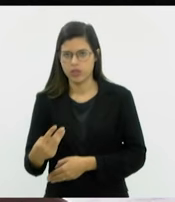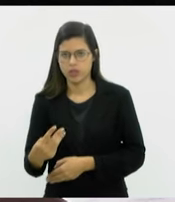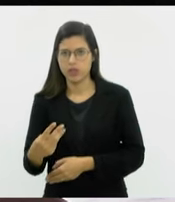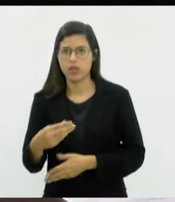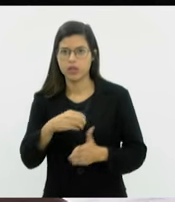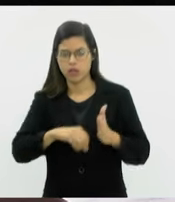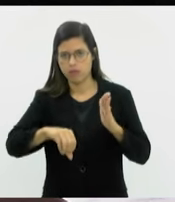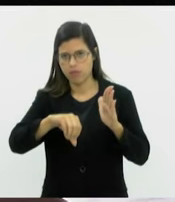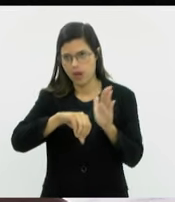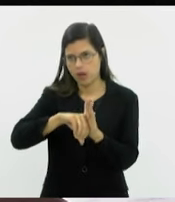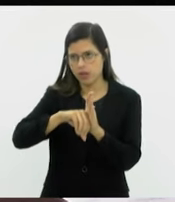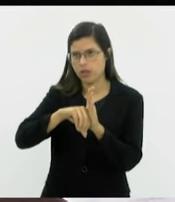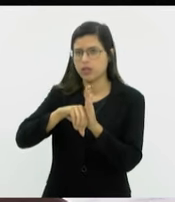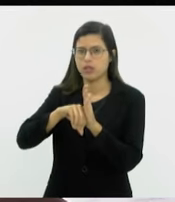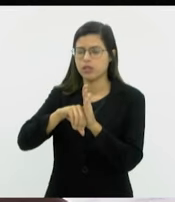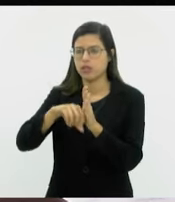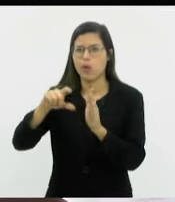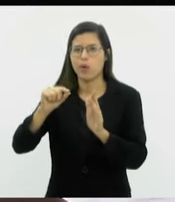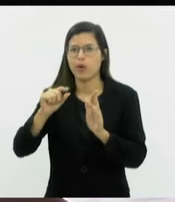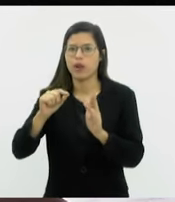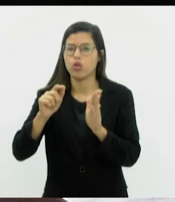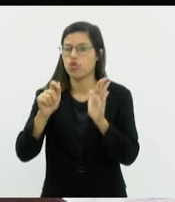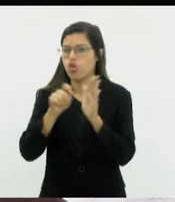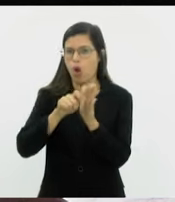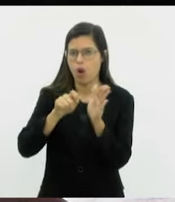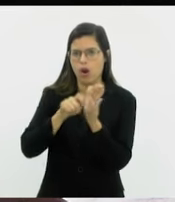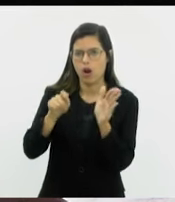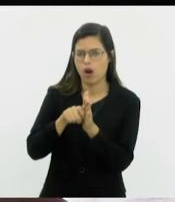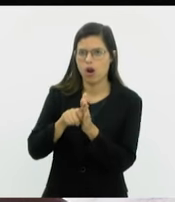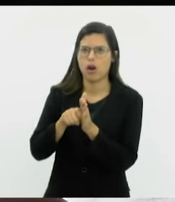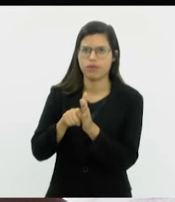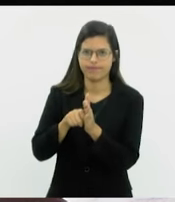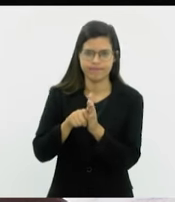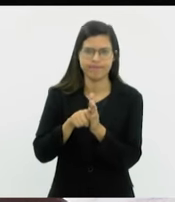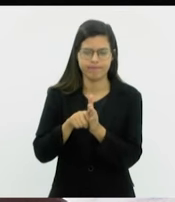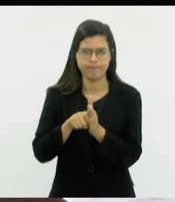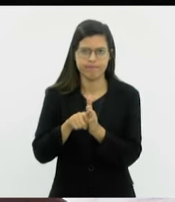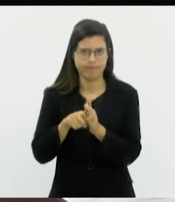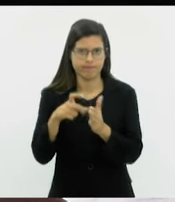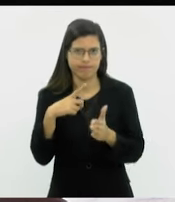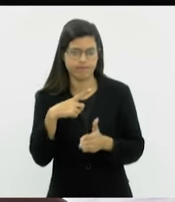e o porte de todo e qualquer tipo de entorpecente. Eles querem